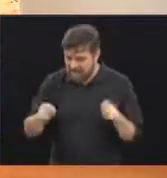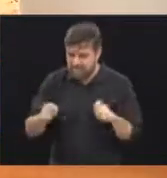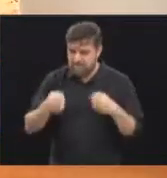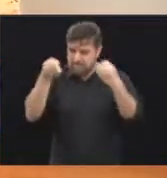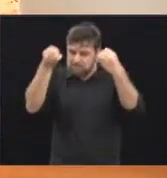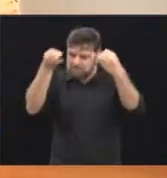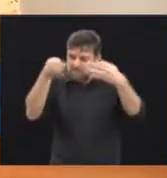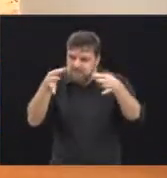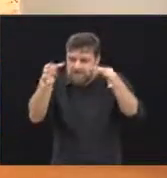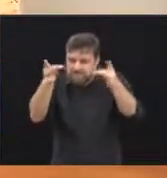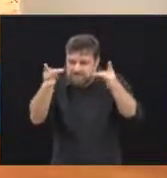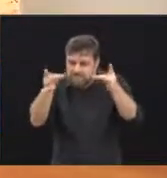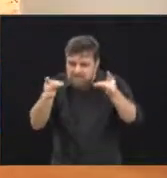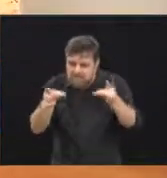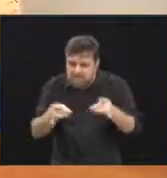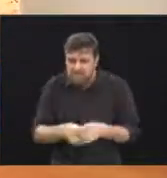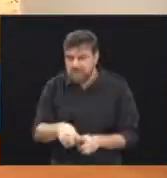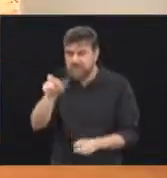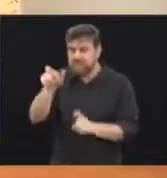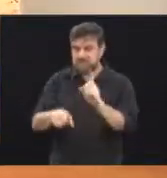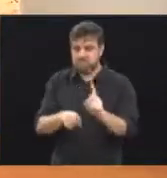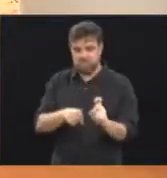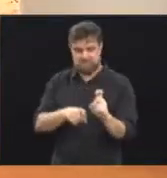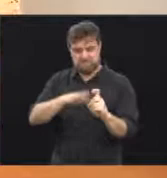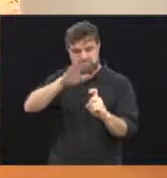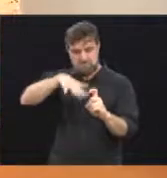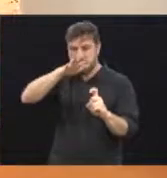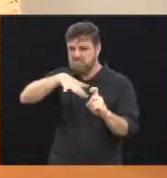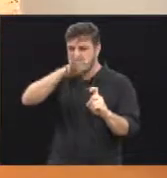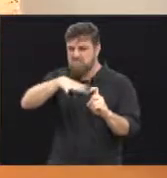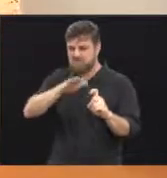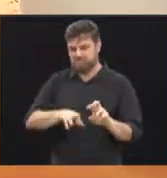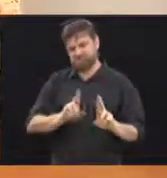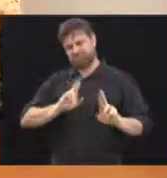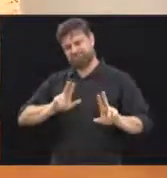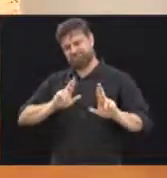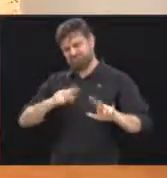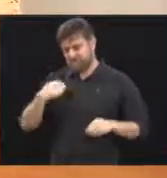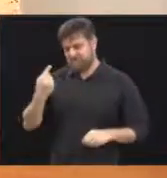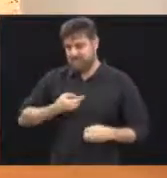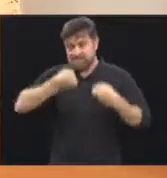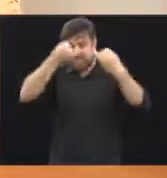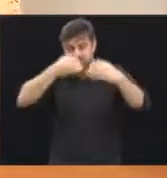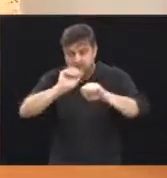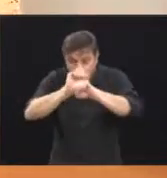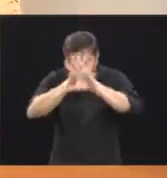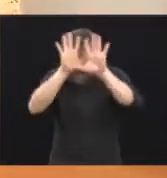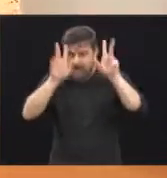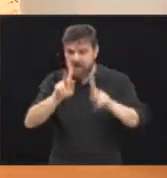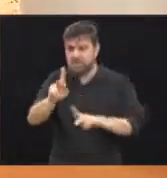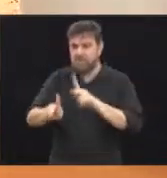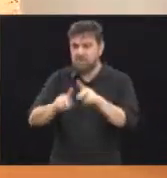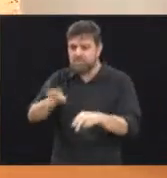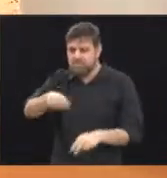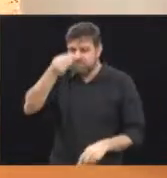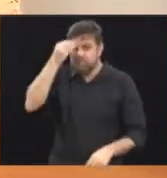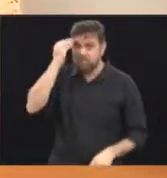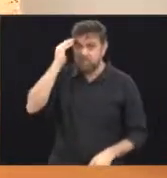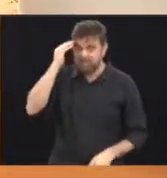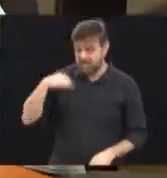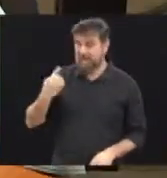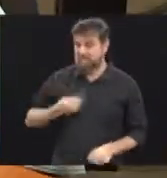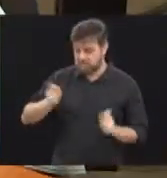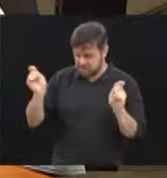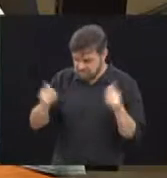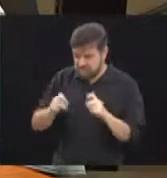poder desmistificar muita coisa e poder mostrar à população o quanto a gente pode